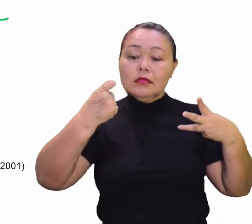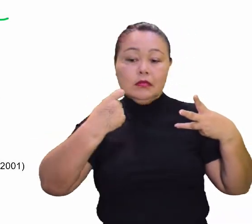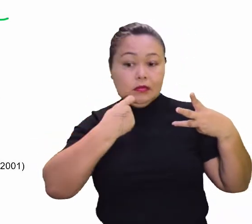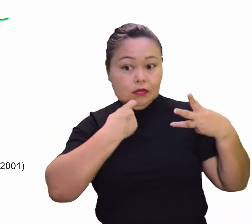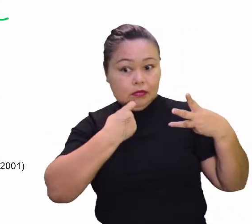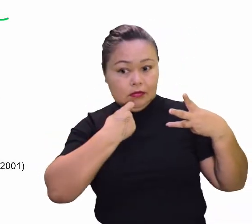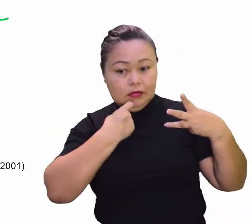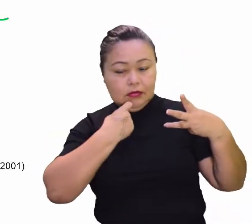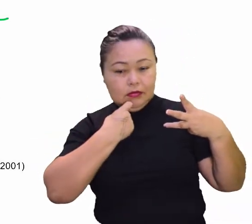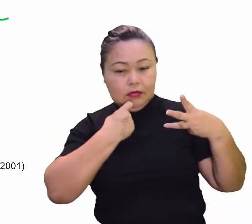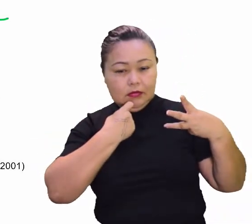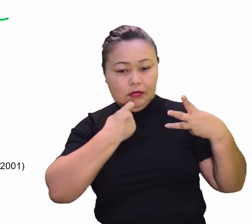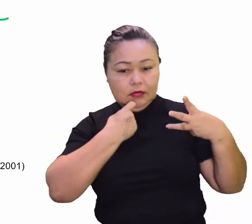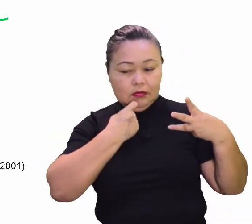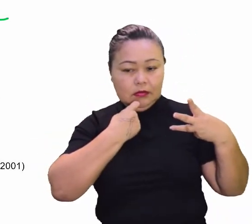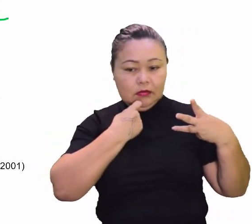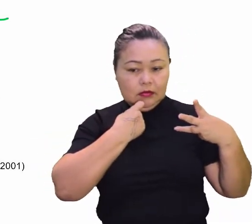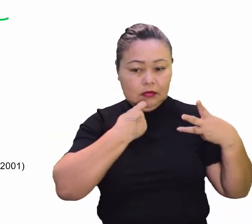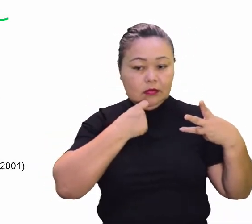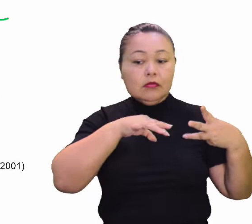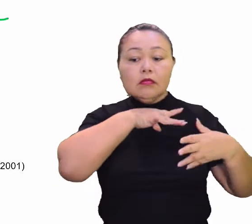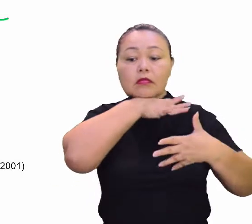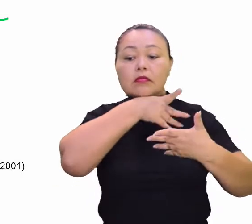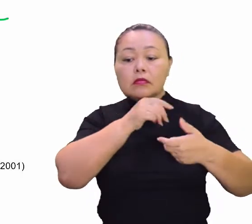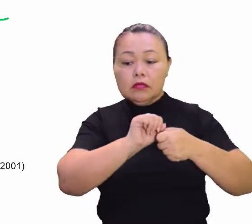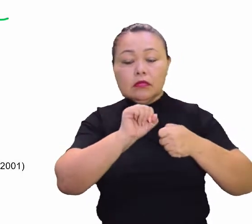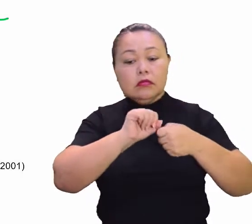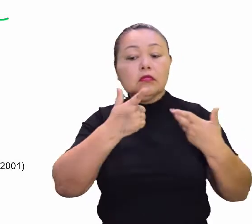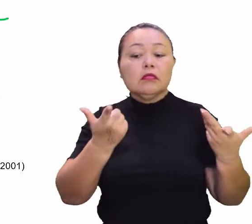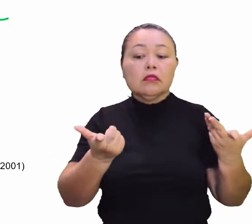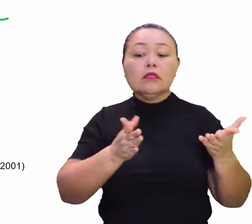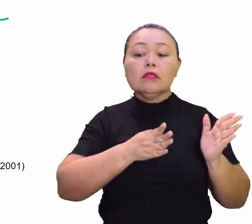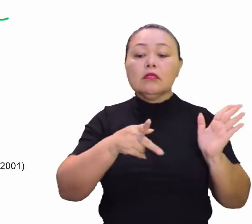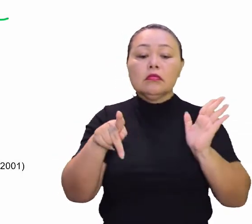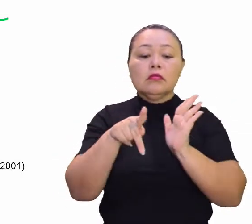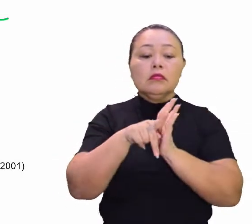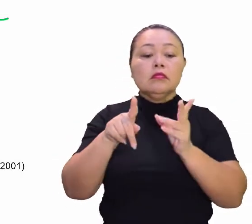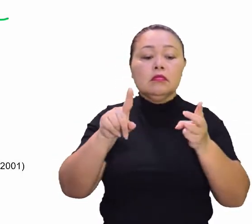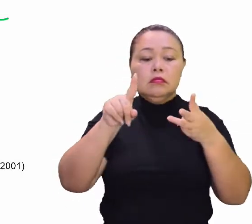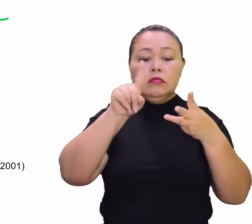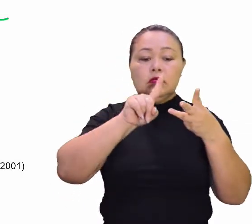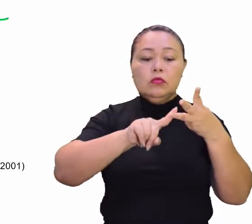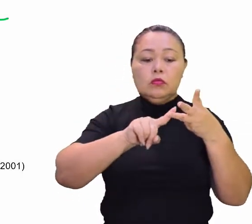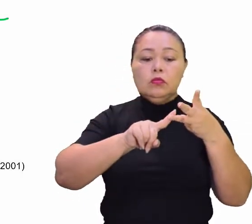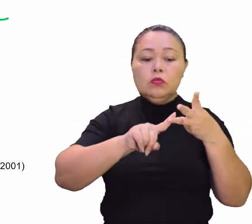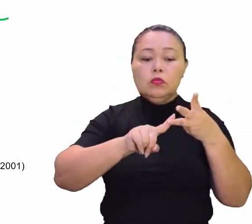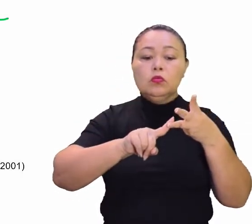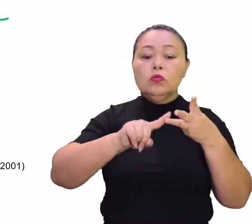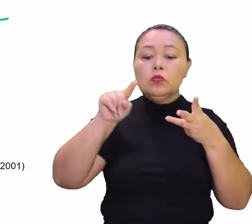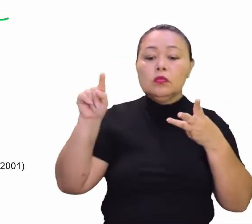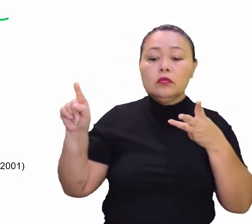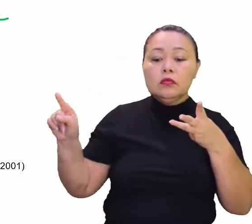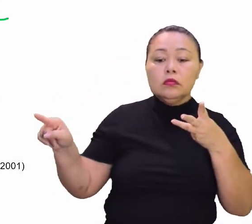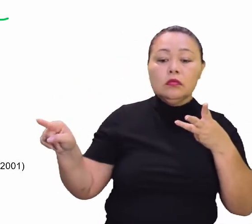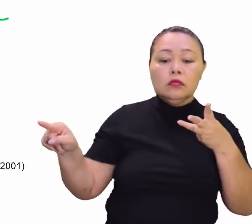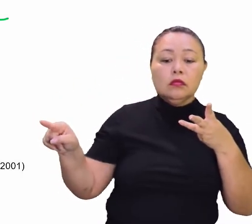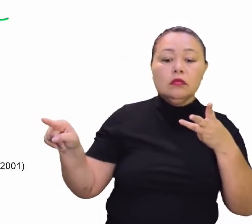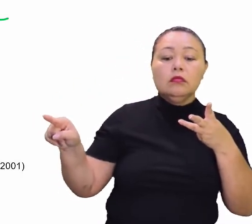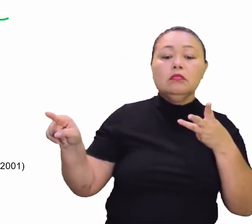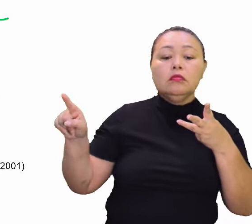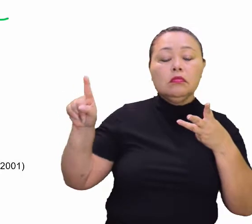peixe. Muito bem. Os animais aquáticos em geral, né? Muito bem. Como fator